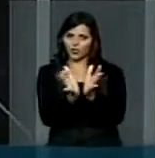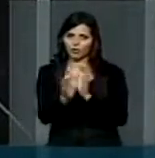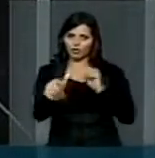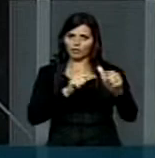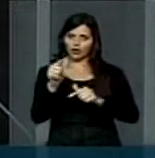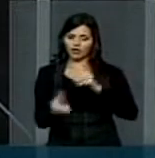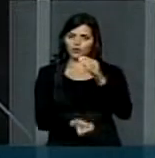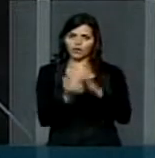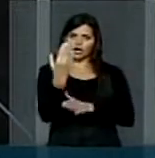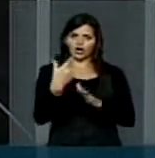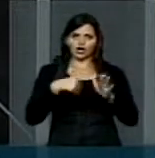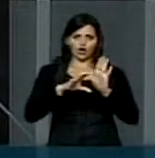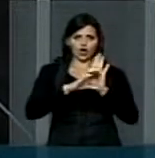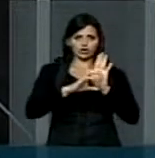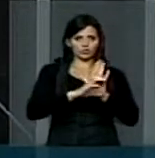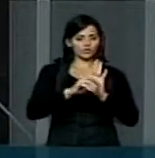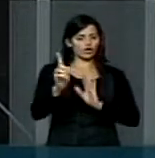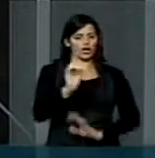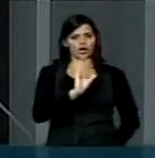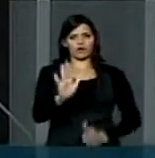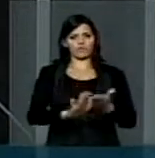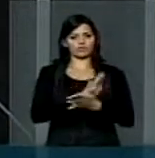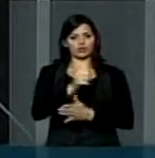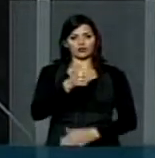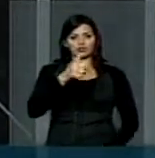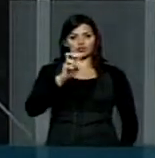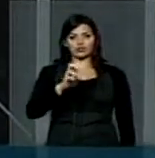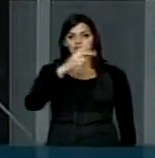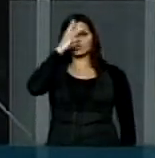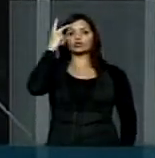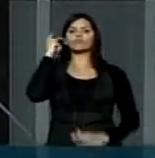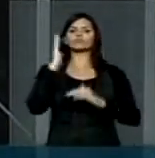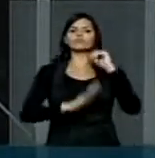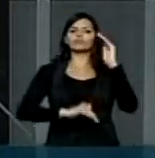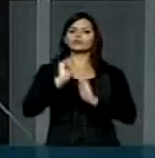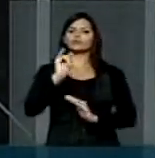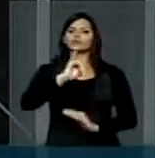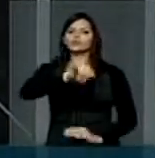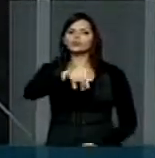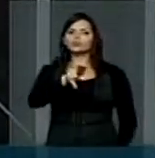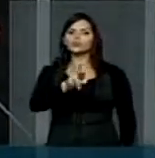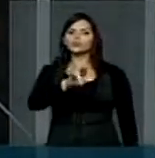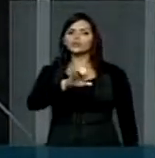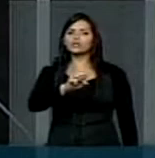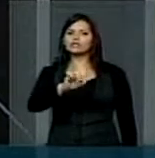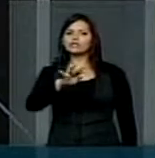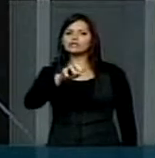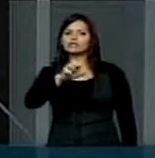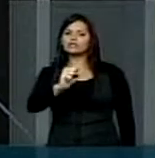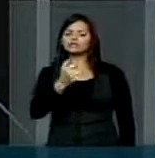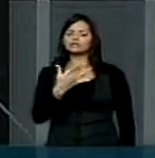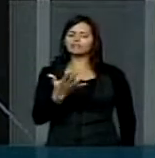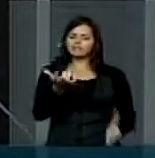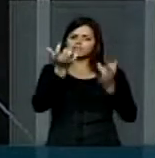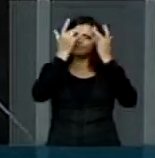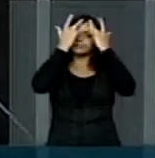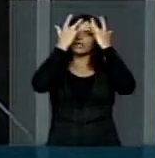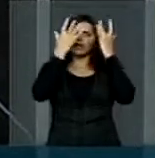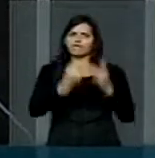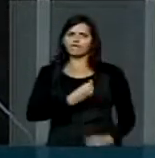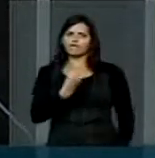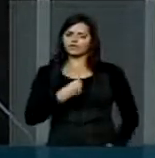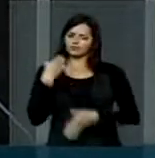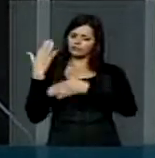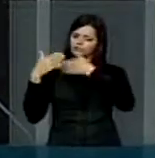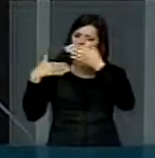trabalho, esse grupo de 15 juristas, que tem um rico e respeitável